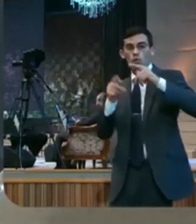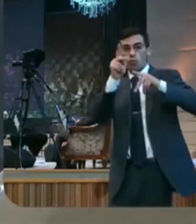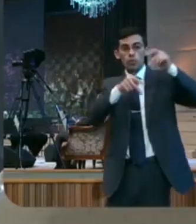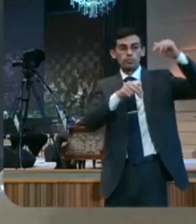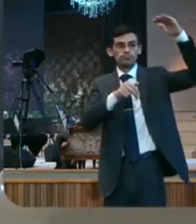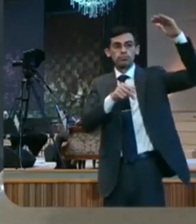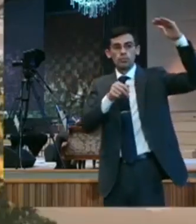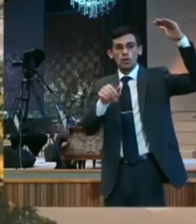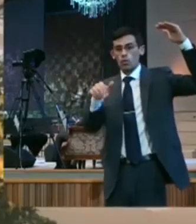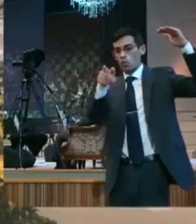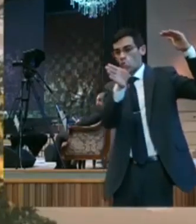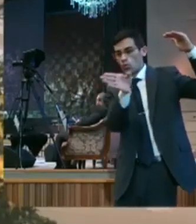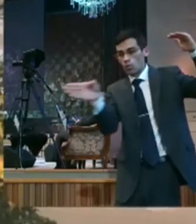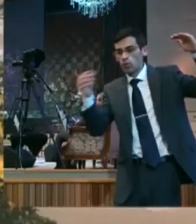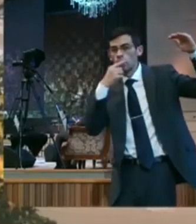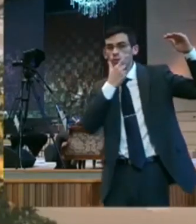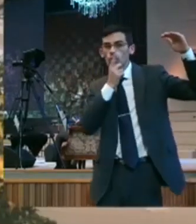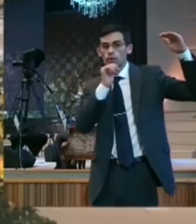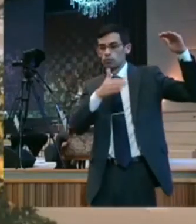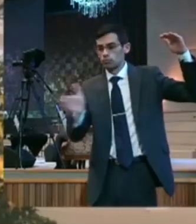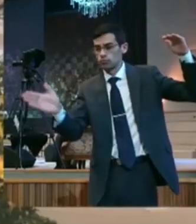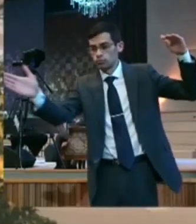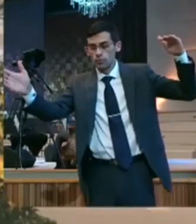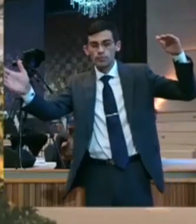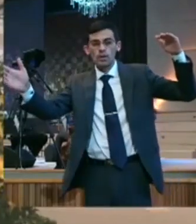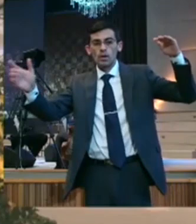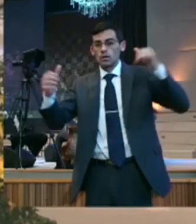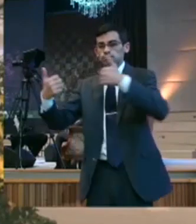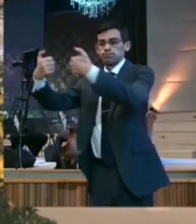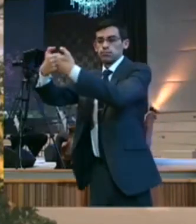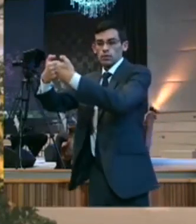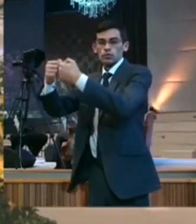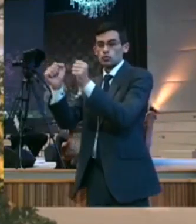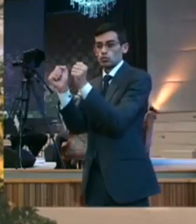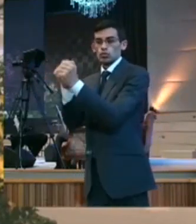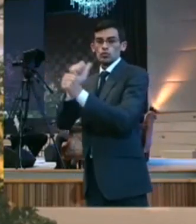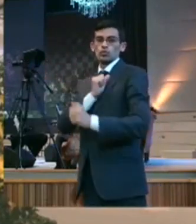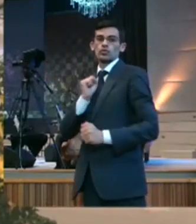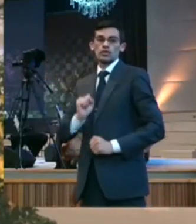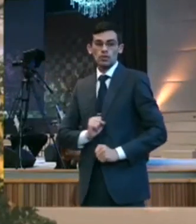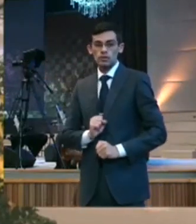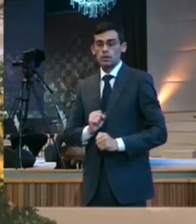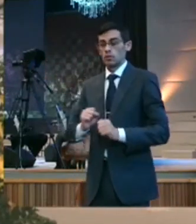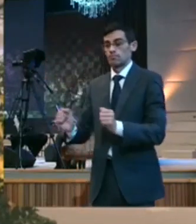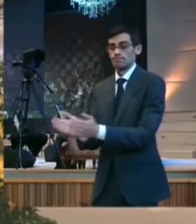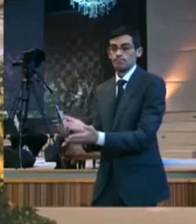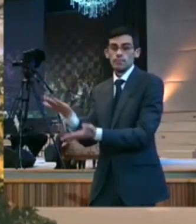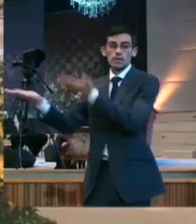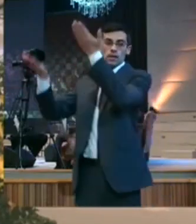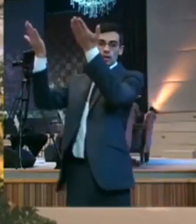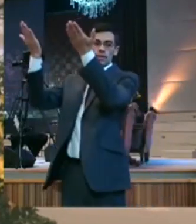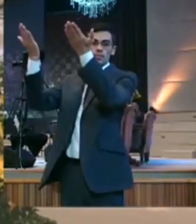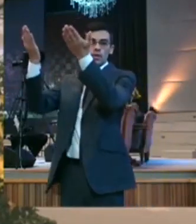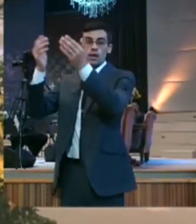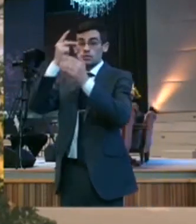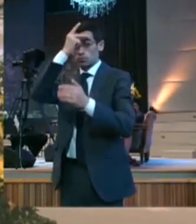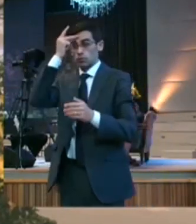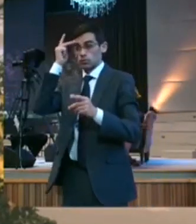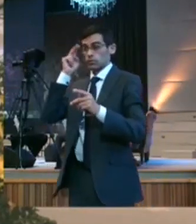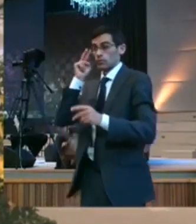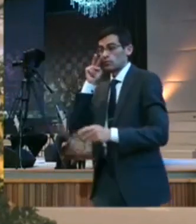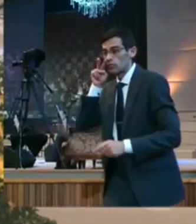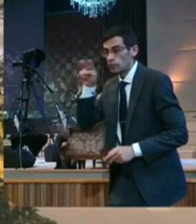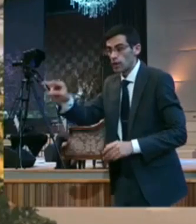a arca entraria junto com os sacerdotes e um milagre aconteceria, e todo mundo de camarote ia ver